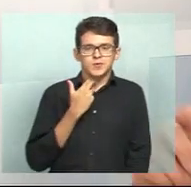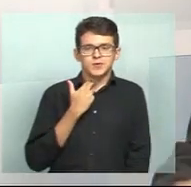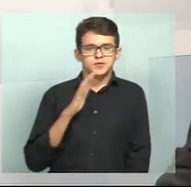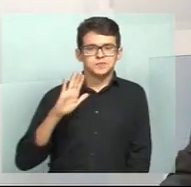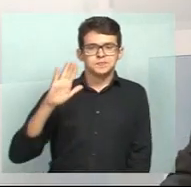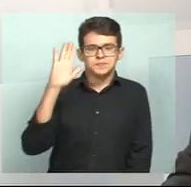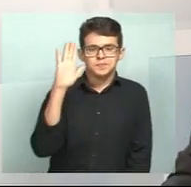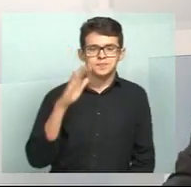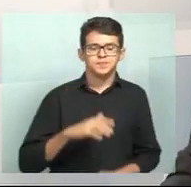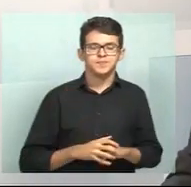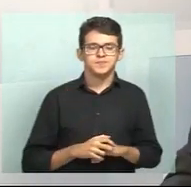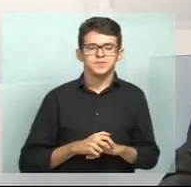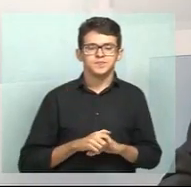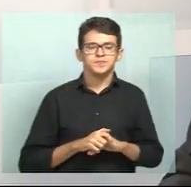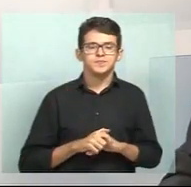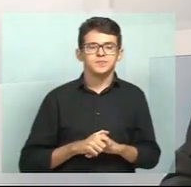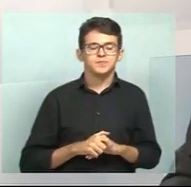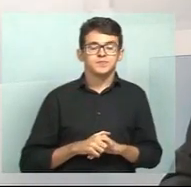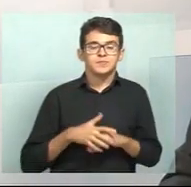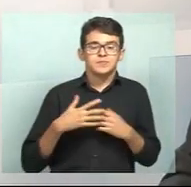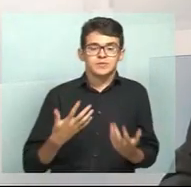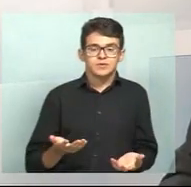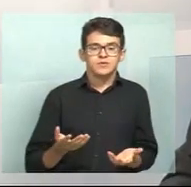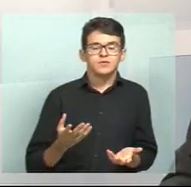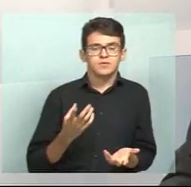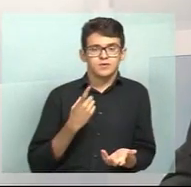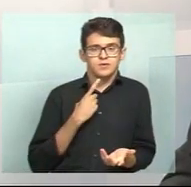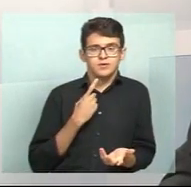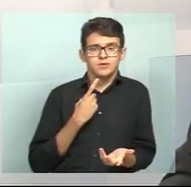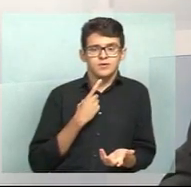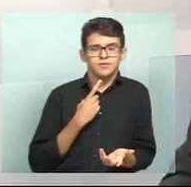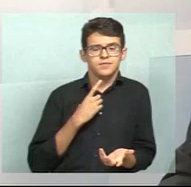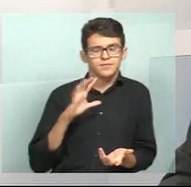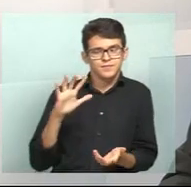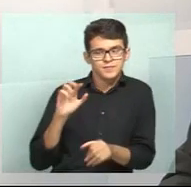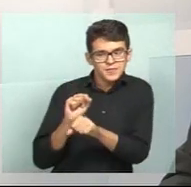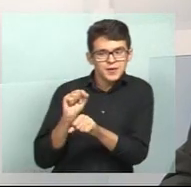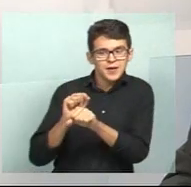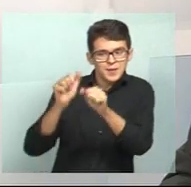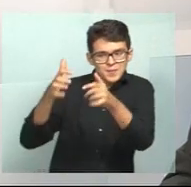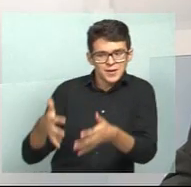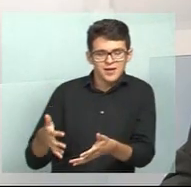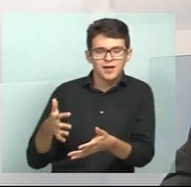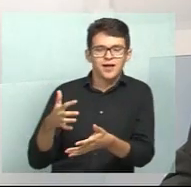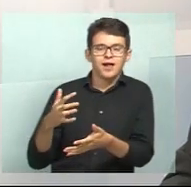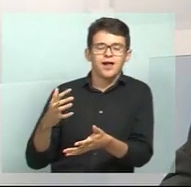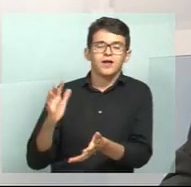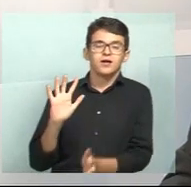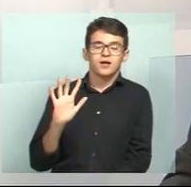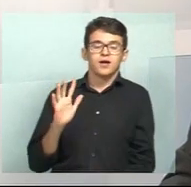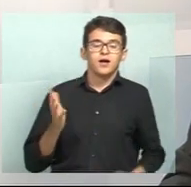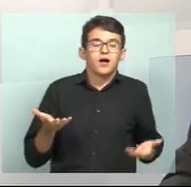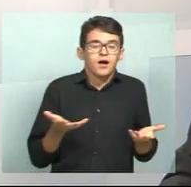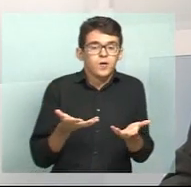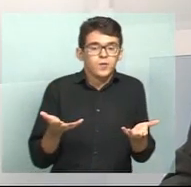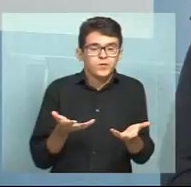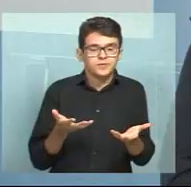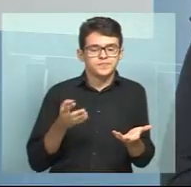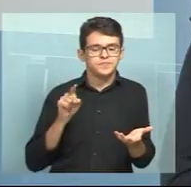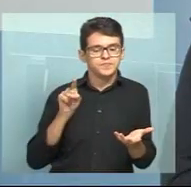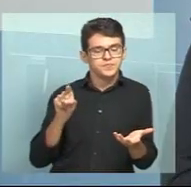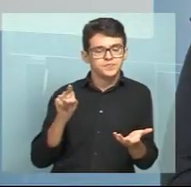qualquer momento você pode já cumprir a pena estimada. Nós vamos chegar já nisso aí. A partir daí,